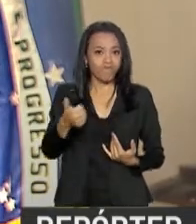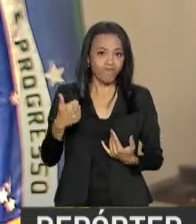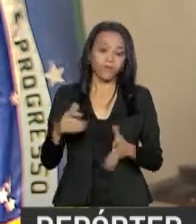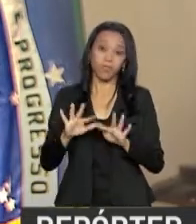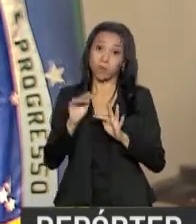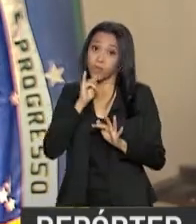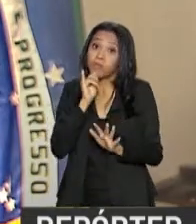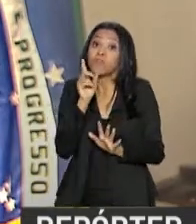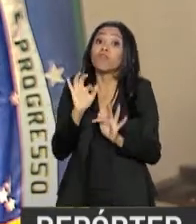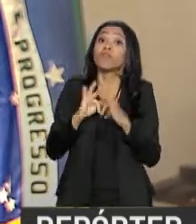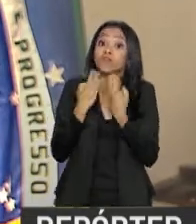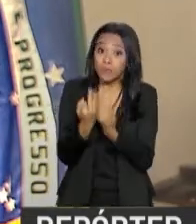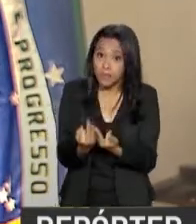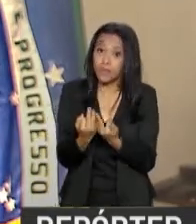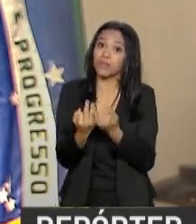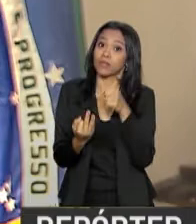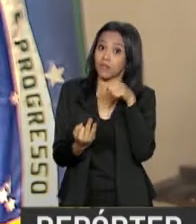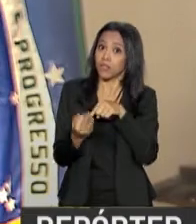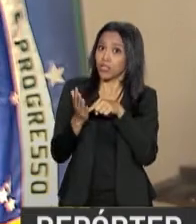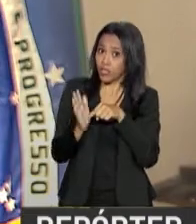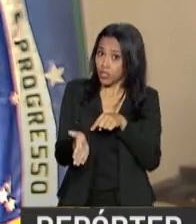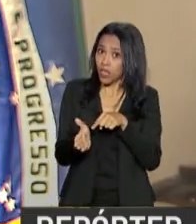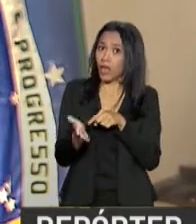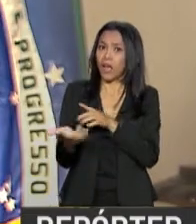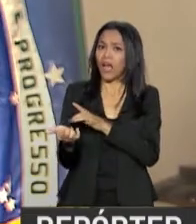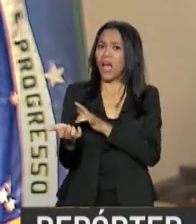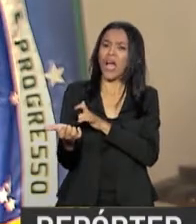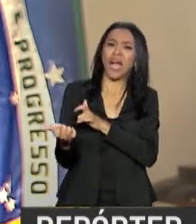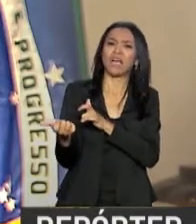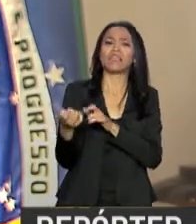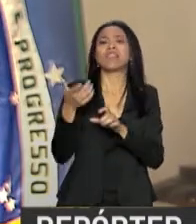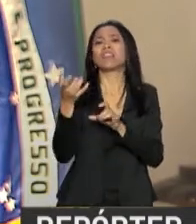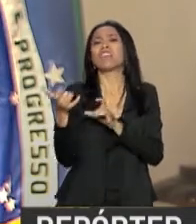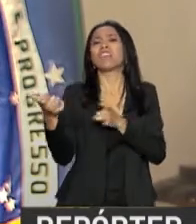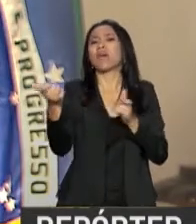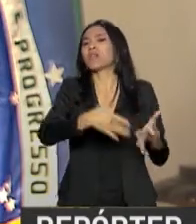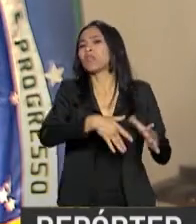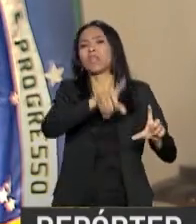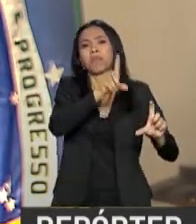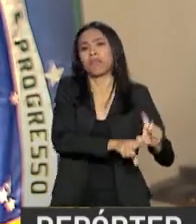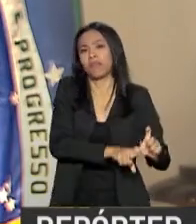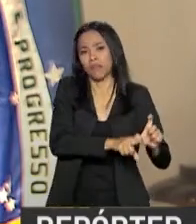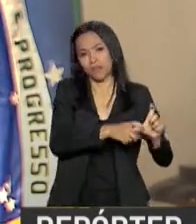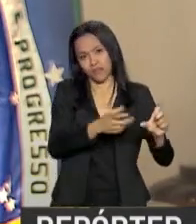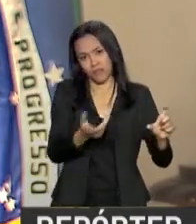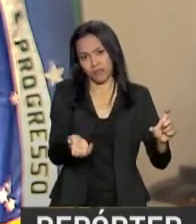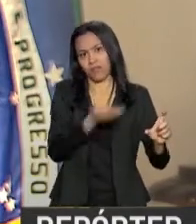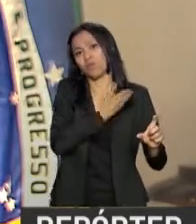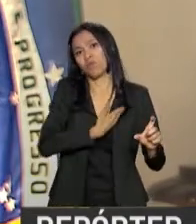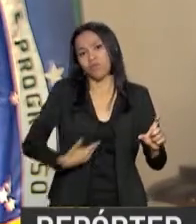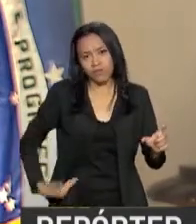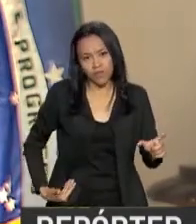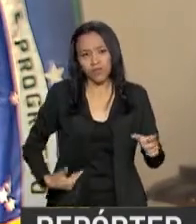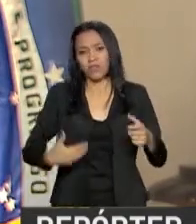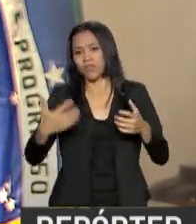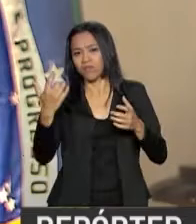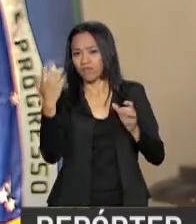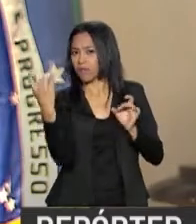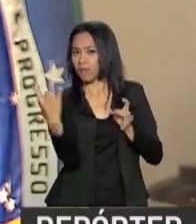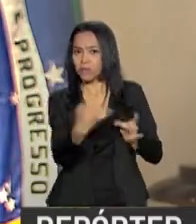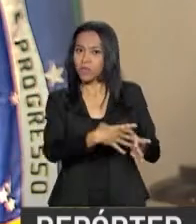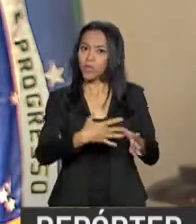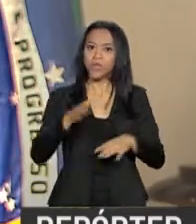famílias a equipa deixam de ser dependentes da transferência os de